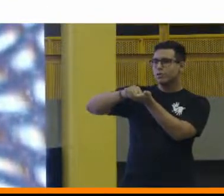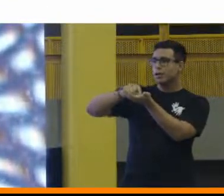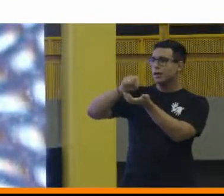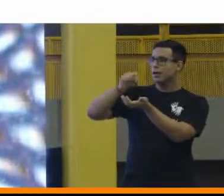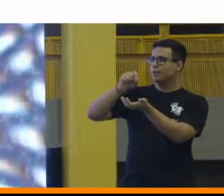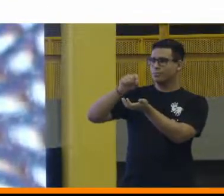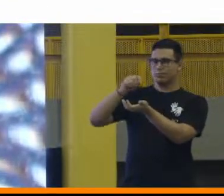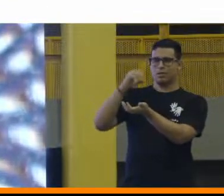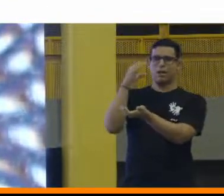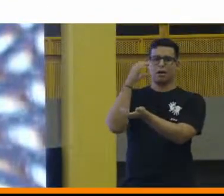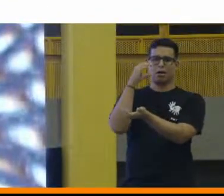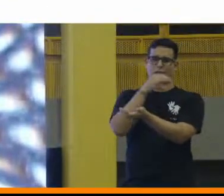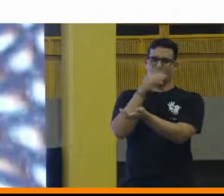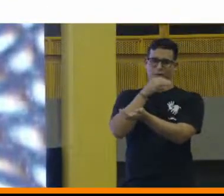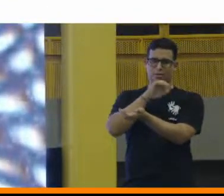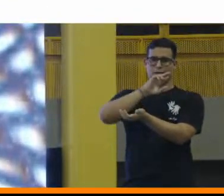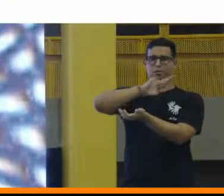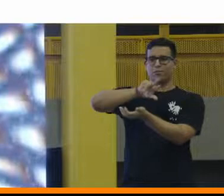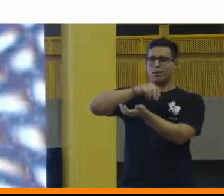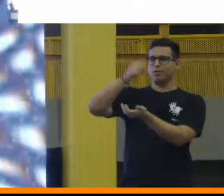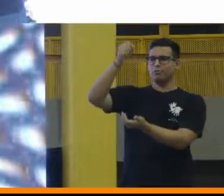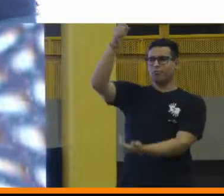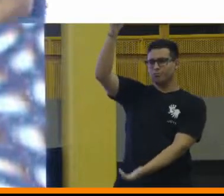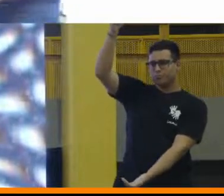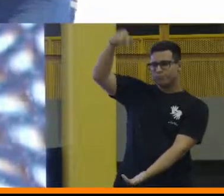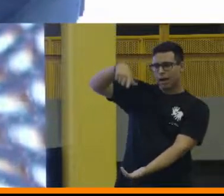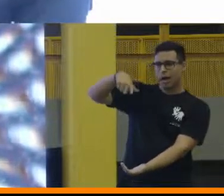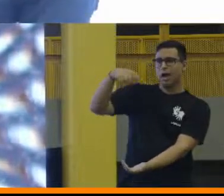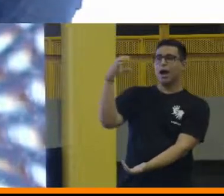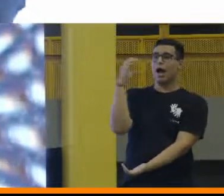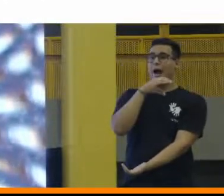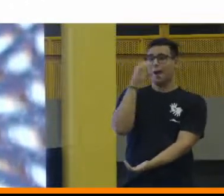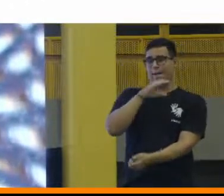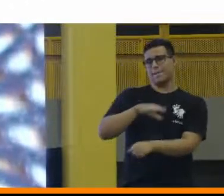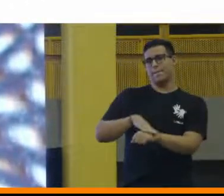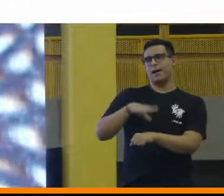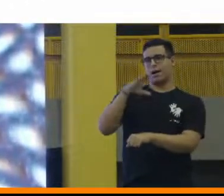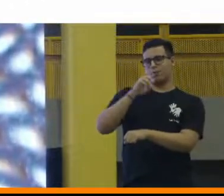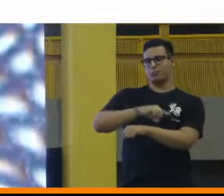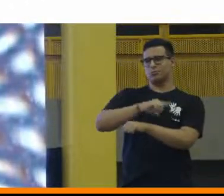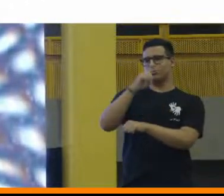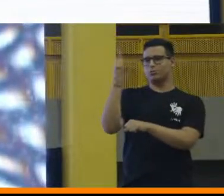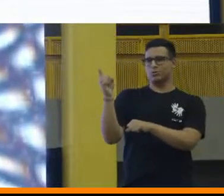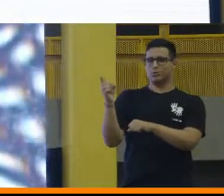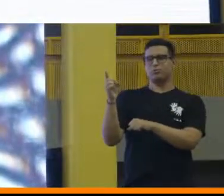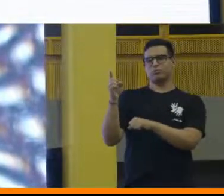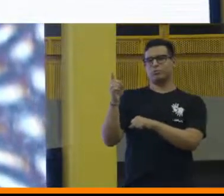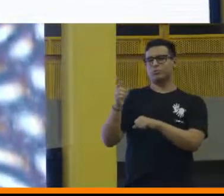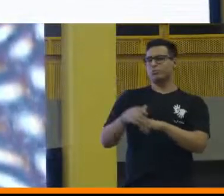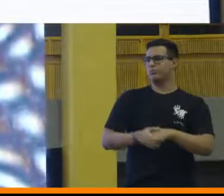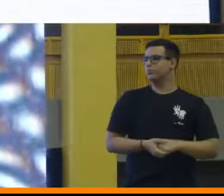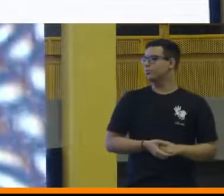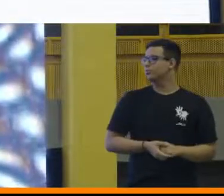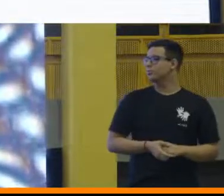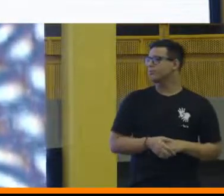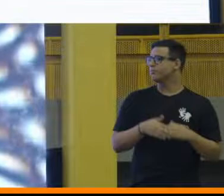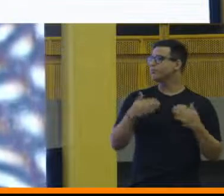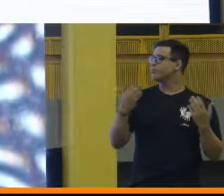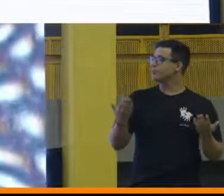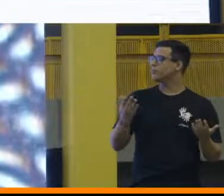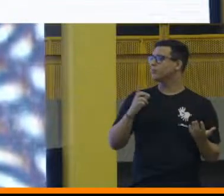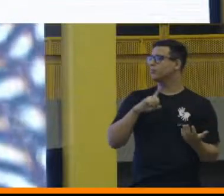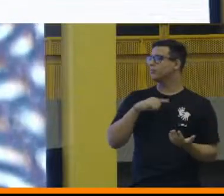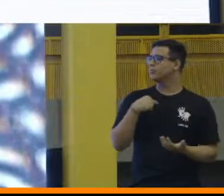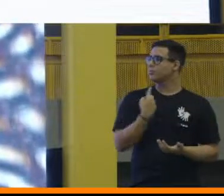Se você deixar cair por muito tempo, ganha uma velocidade cada vez maior. Então a